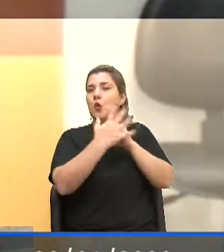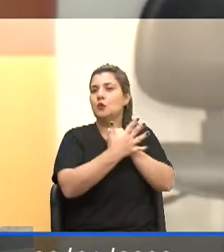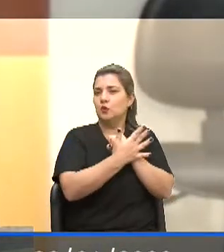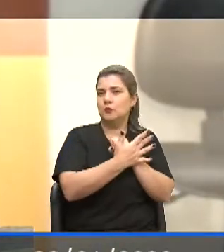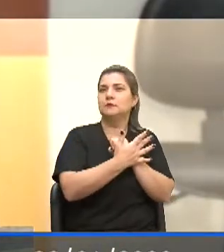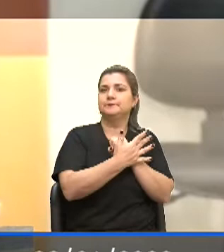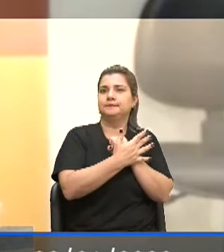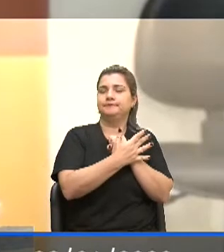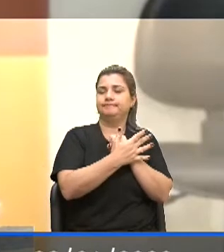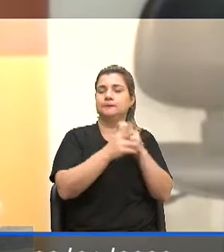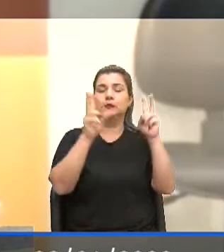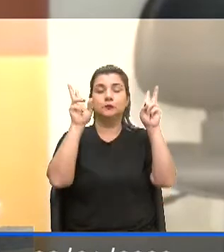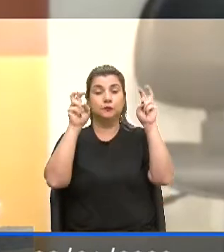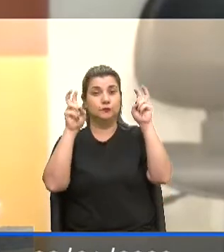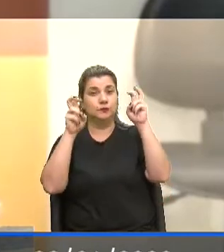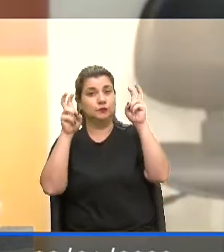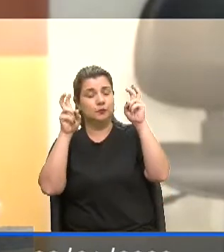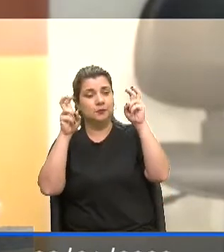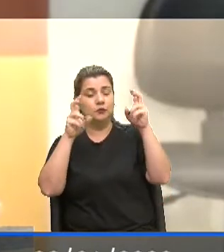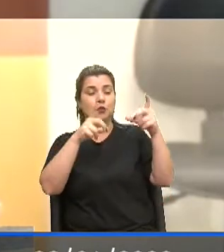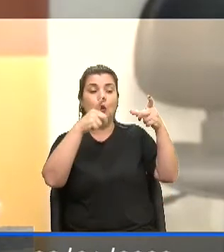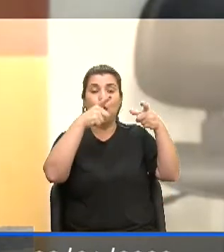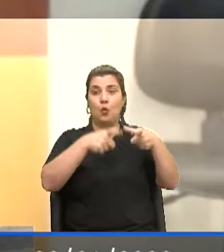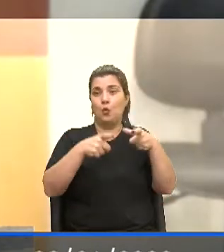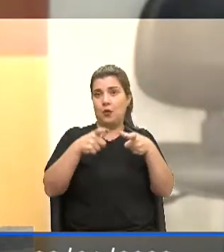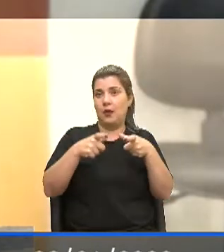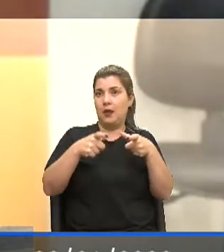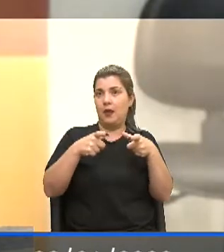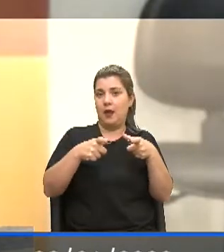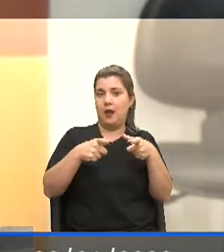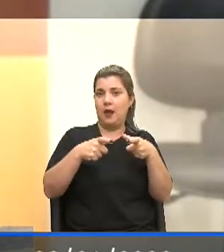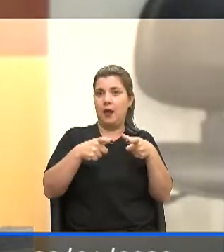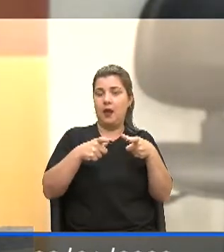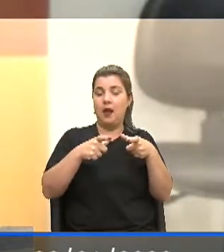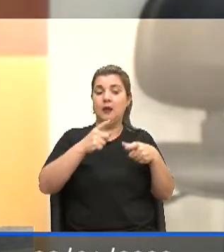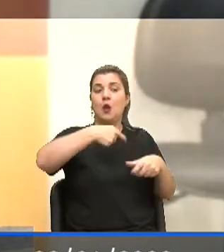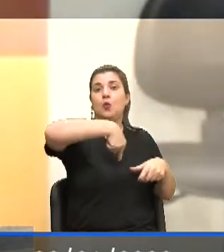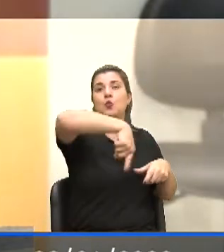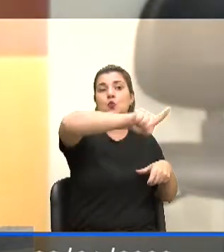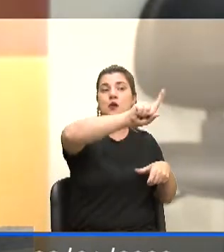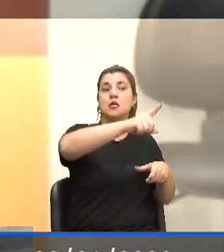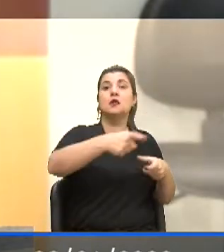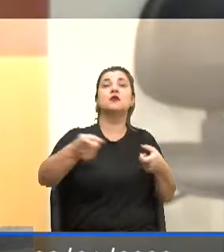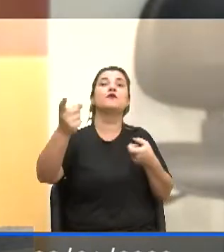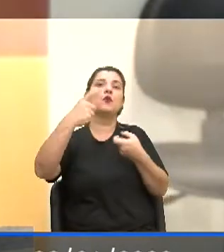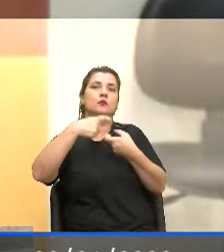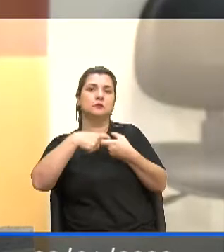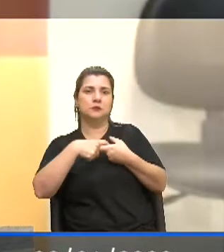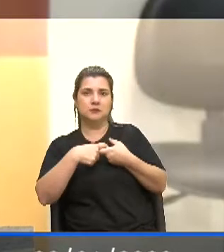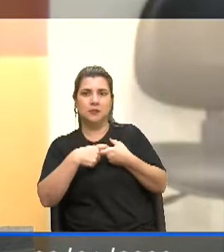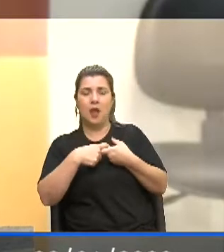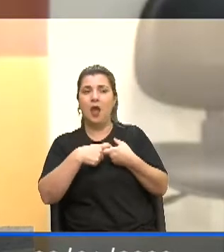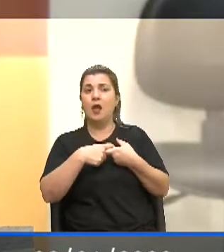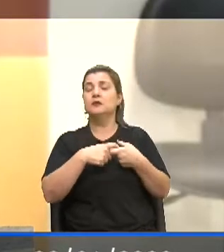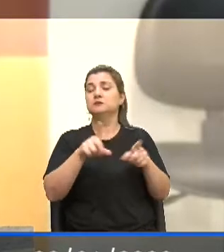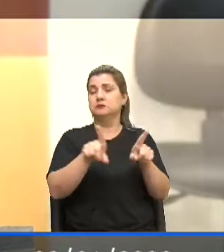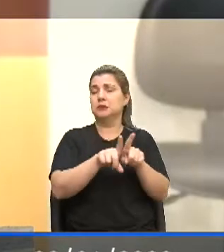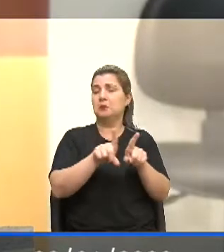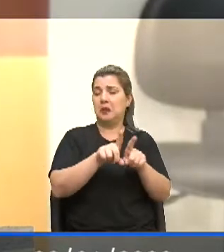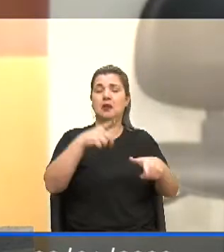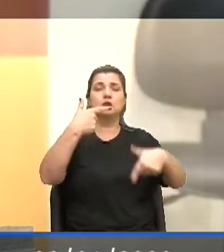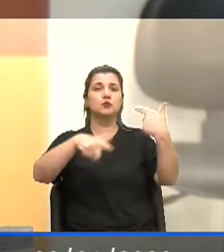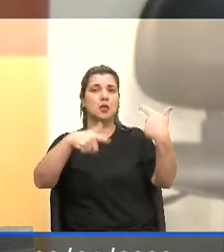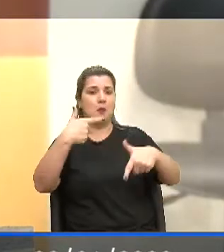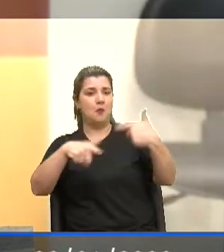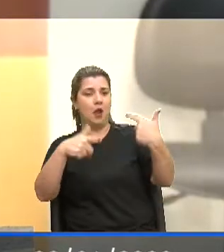isso, em relação ao ambiente, em relação ao ir e vir, em relação às condições de trabalho, em